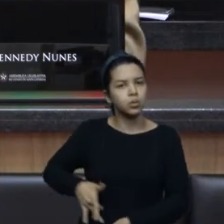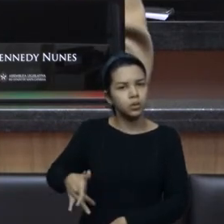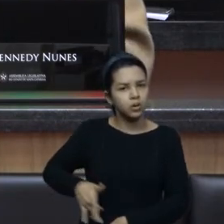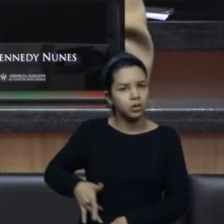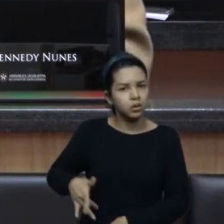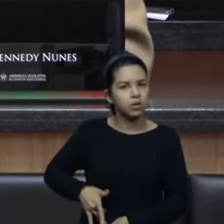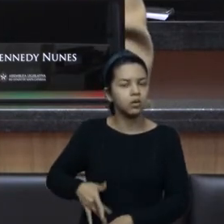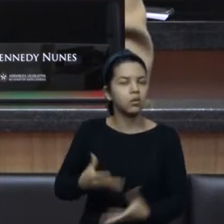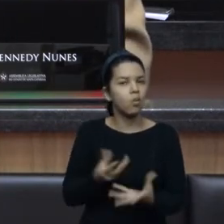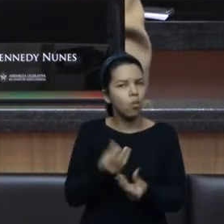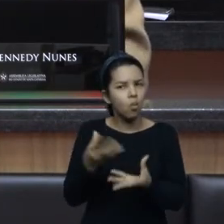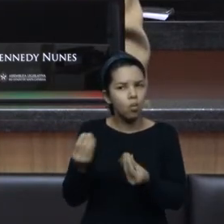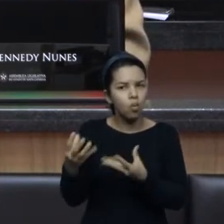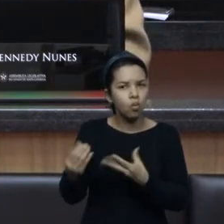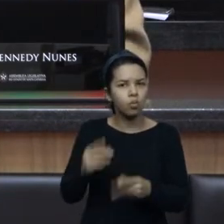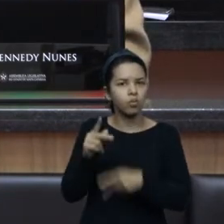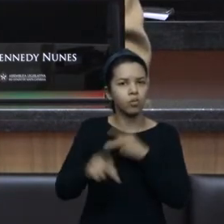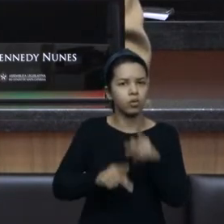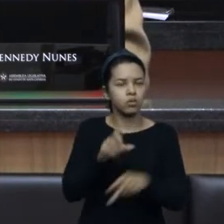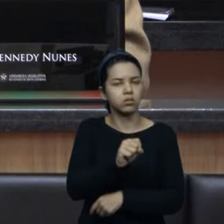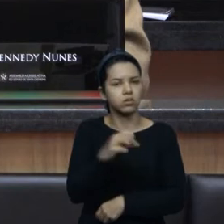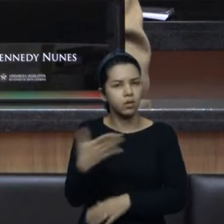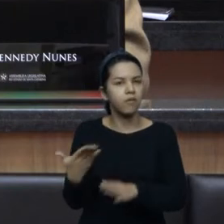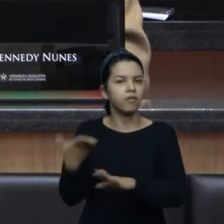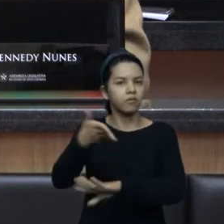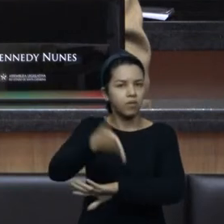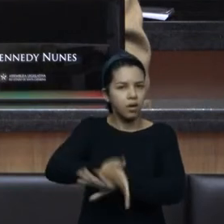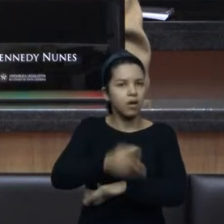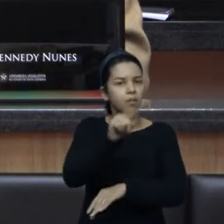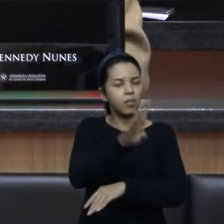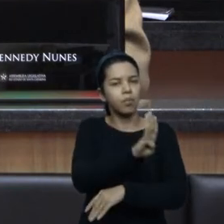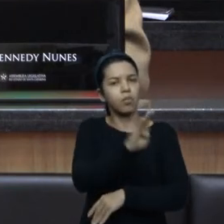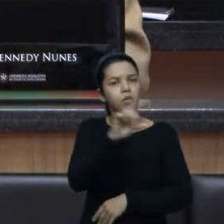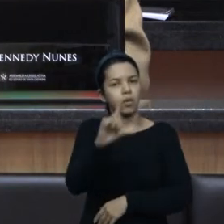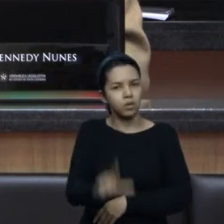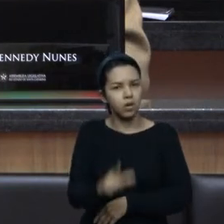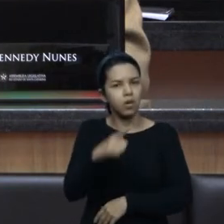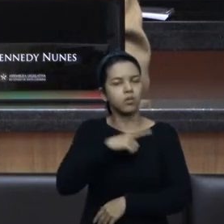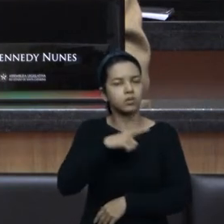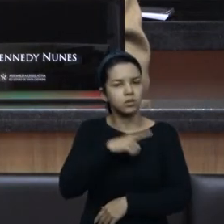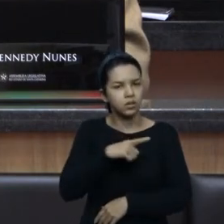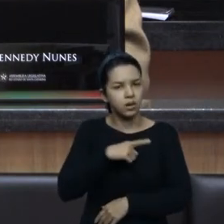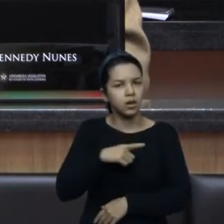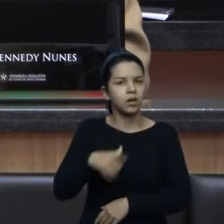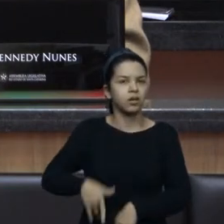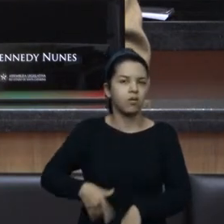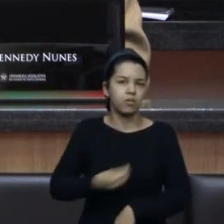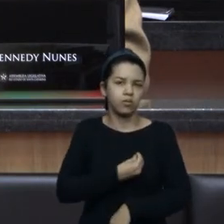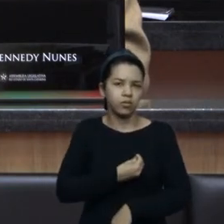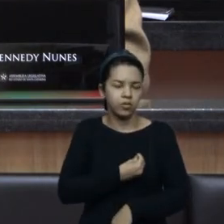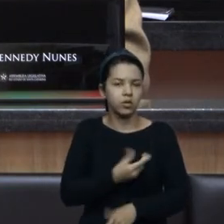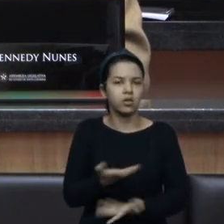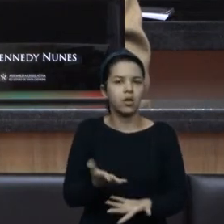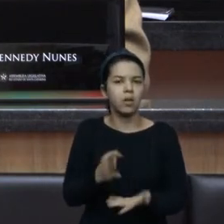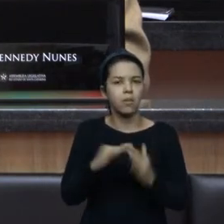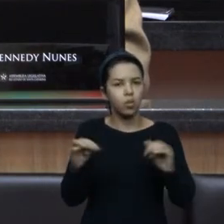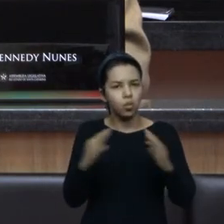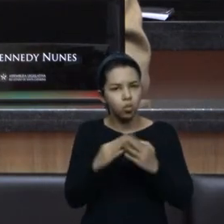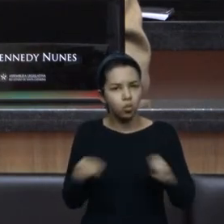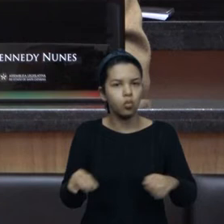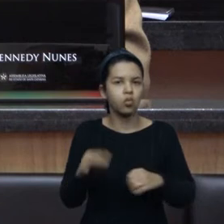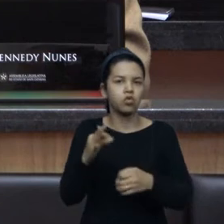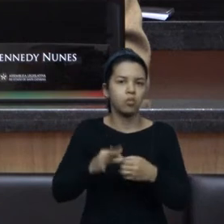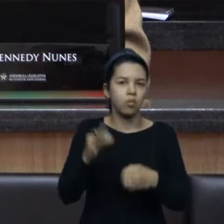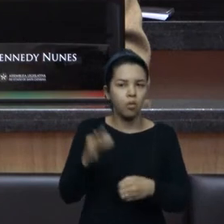feito na Renal Vida, que tem sede em Blumenau, mas também tem unidades em Brusque, Timbó, Rio do Sul, Itajaí, e assim